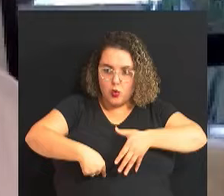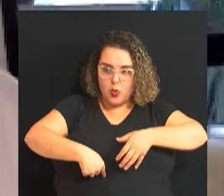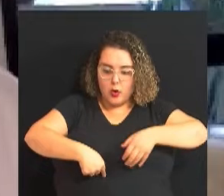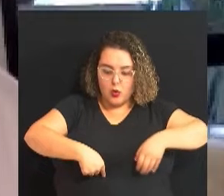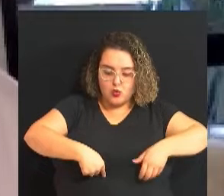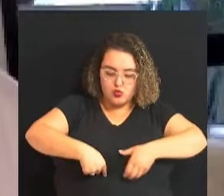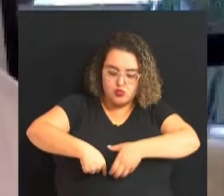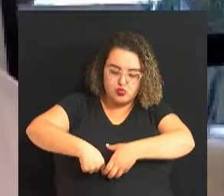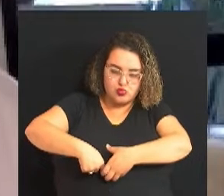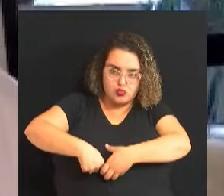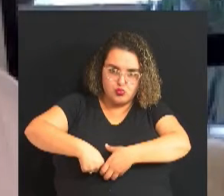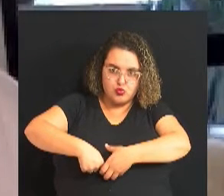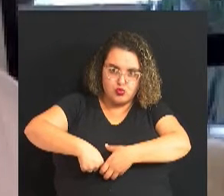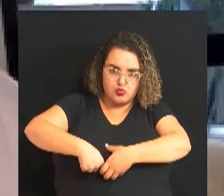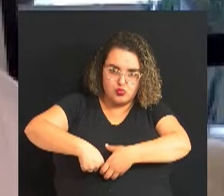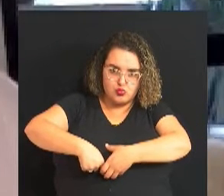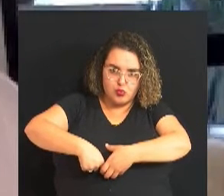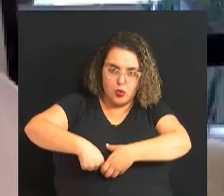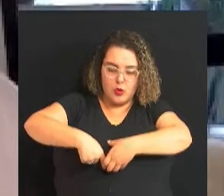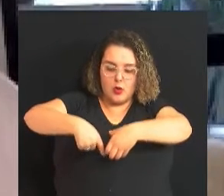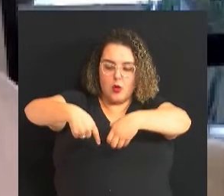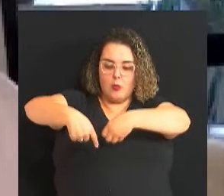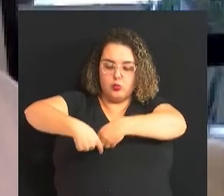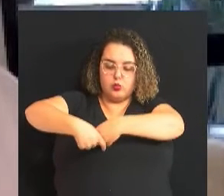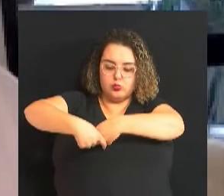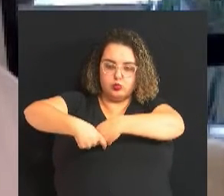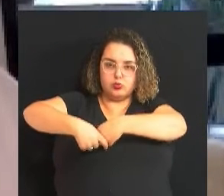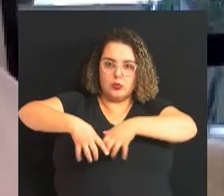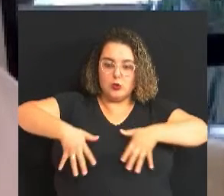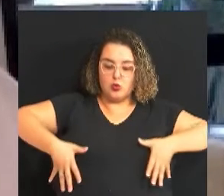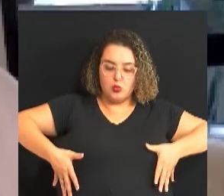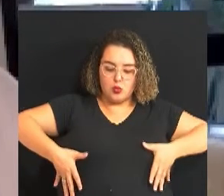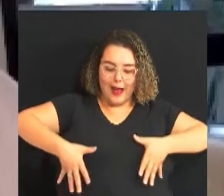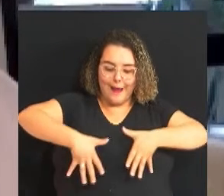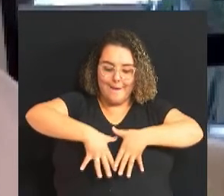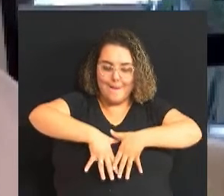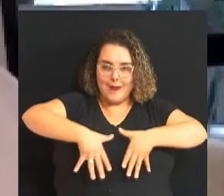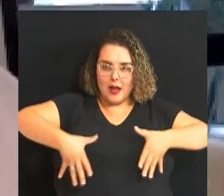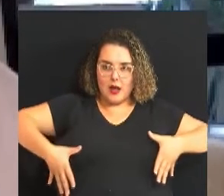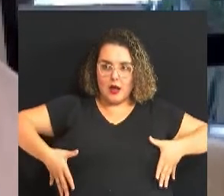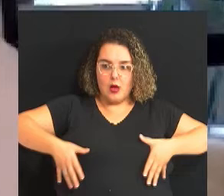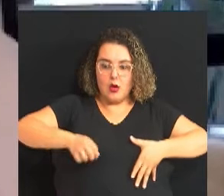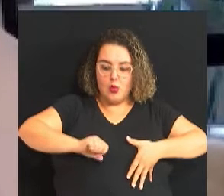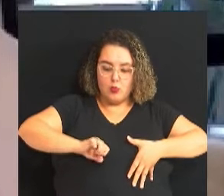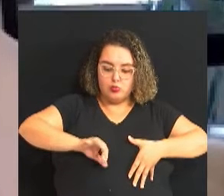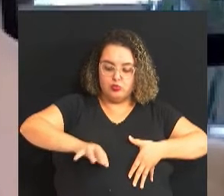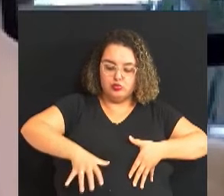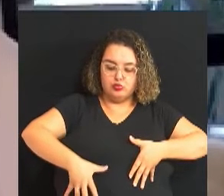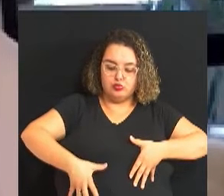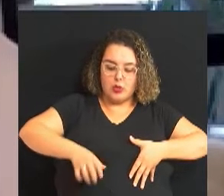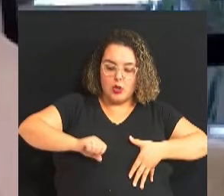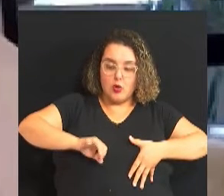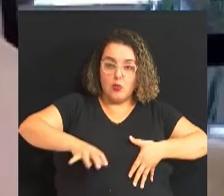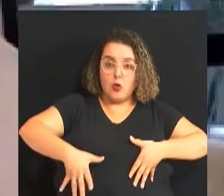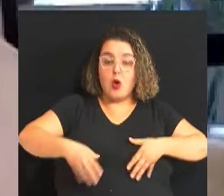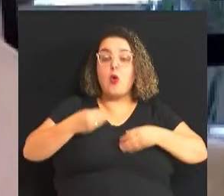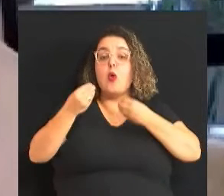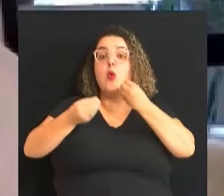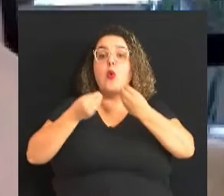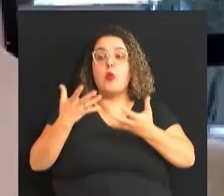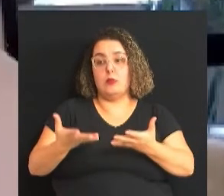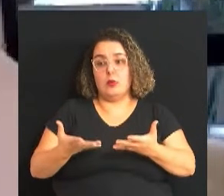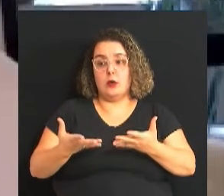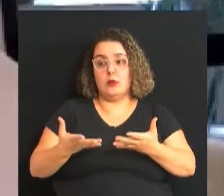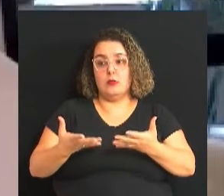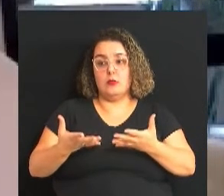ali, então o intestino está ligado na parede abdominal. Então, ele vai evacuar por lá, certo? Então, como é que ele vai evacuar? Você